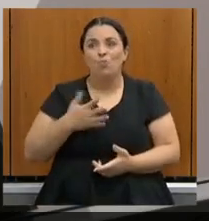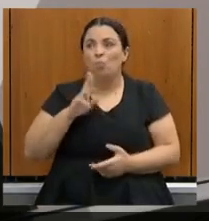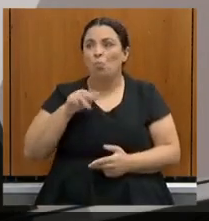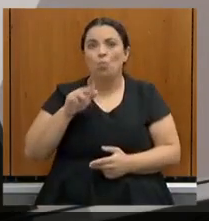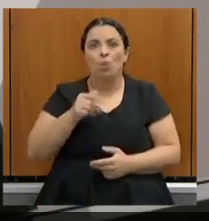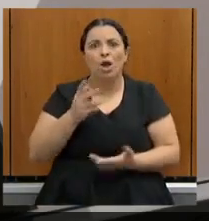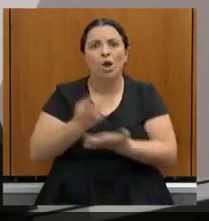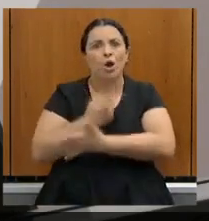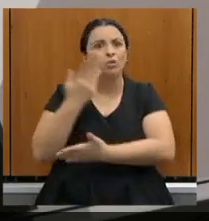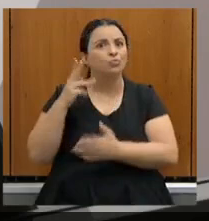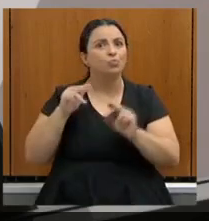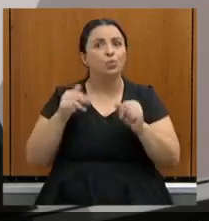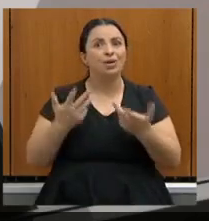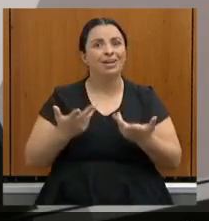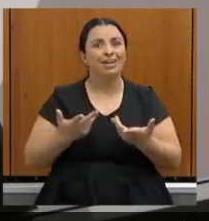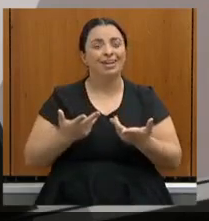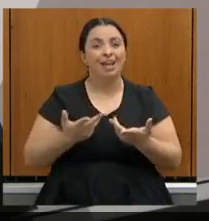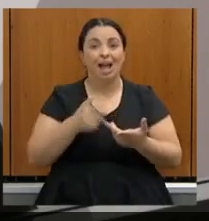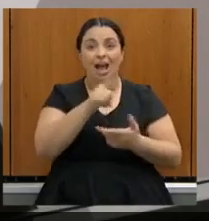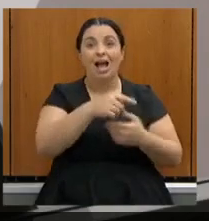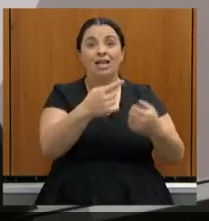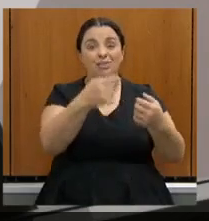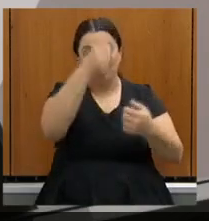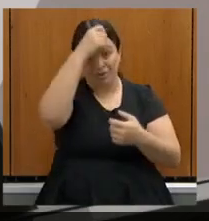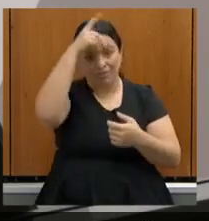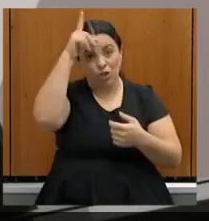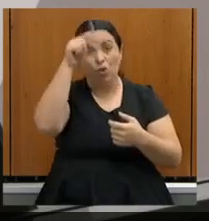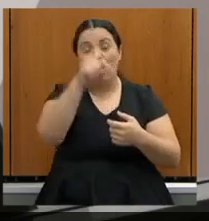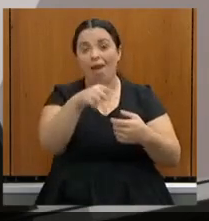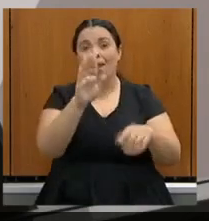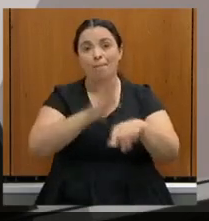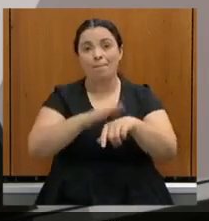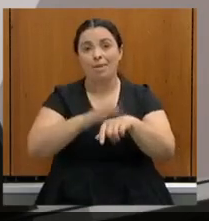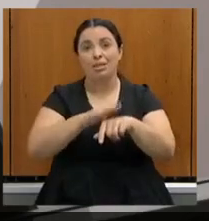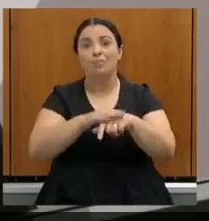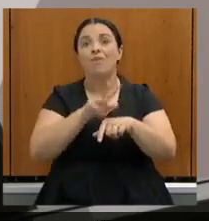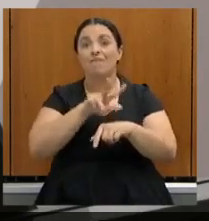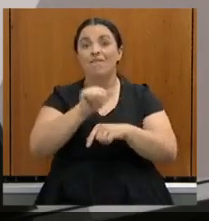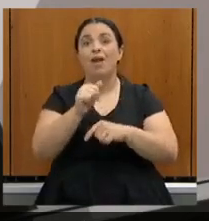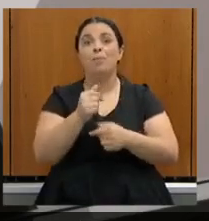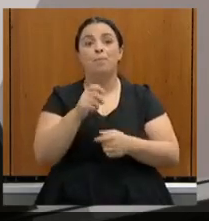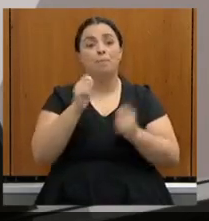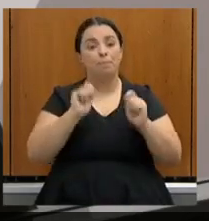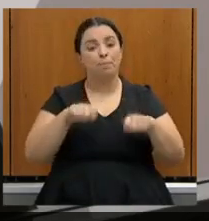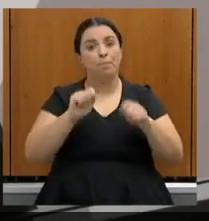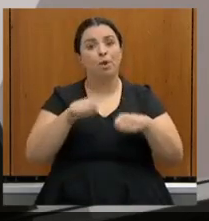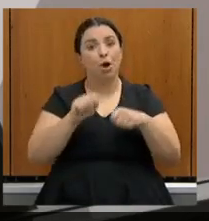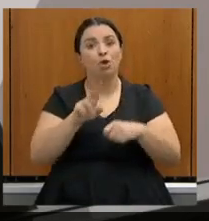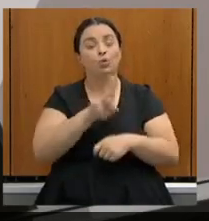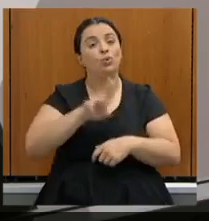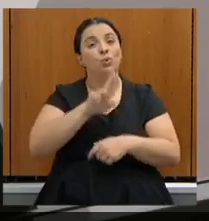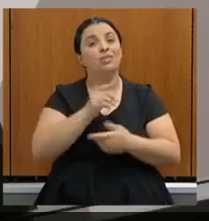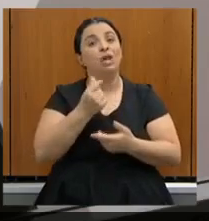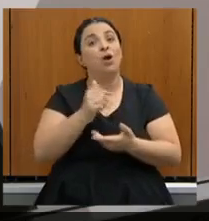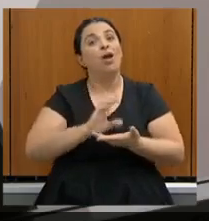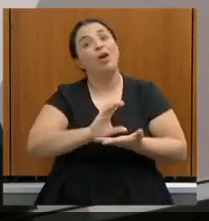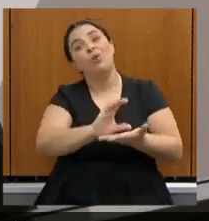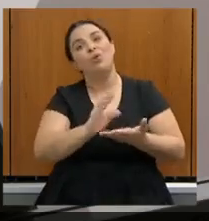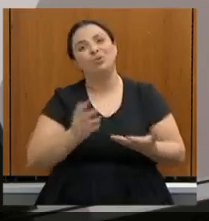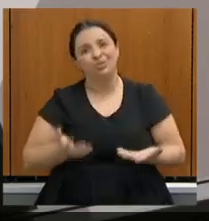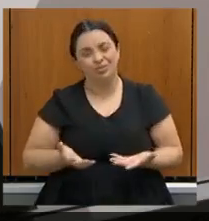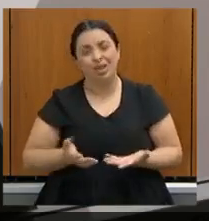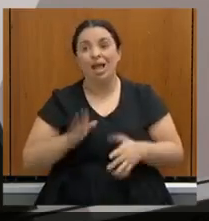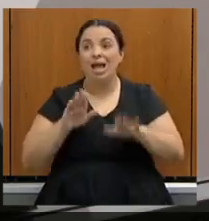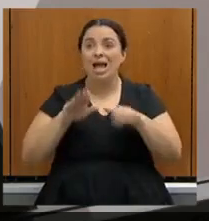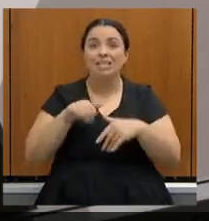as prefeituras vão poder acessar os nossos recursos, e com recursos, porque é muito problema das prefeituras de não ter secretaria de cultura, de